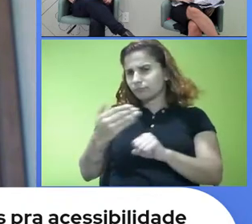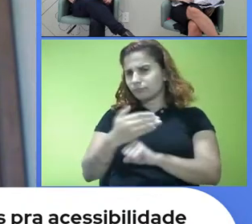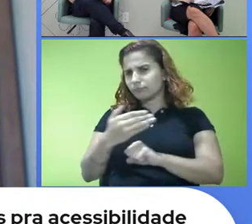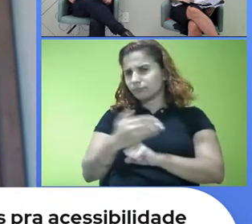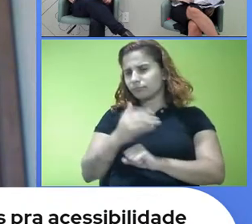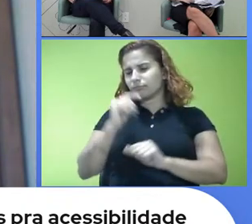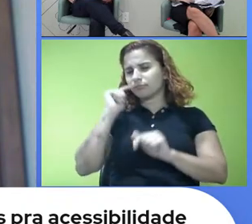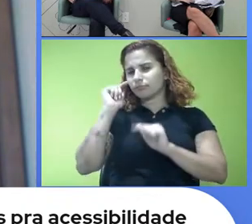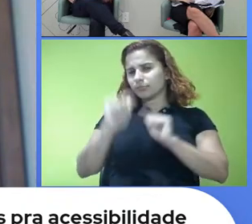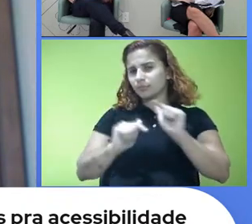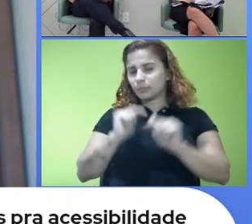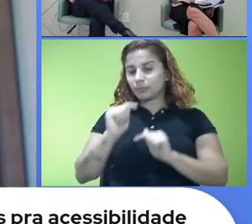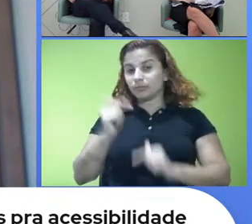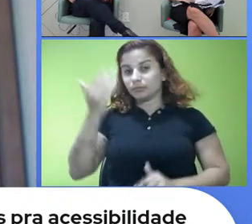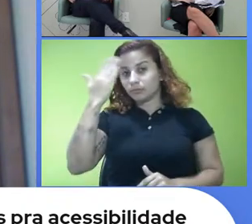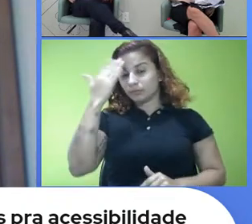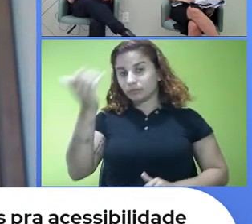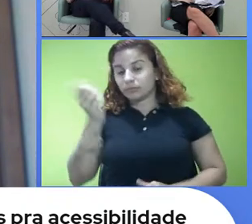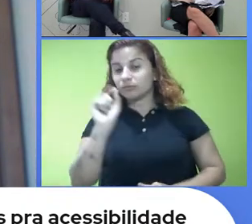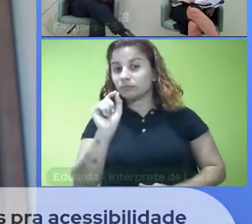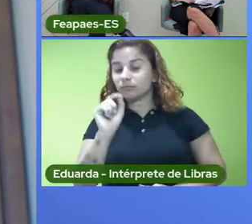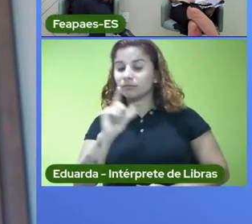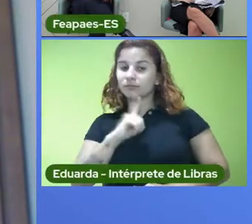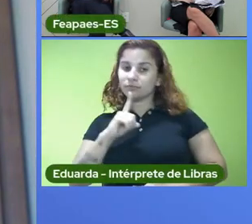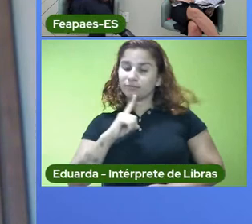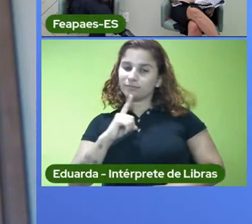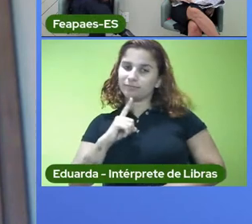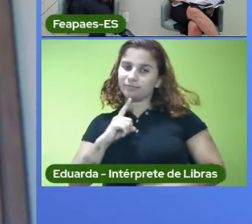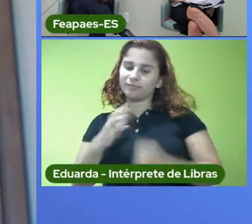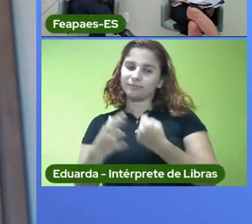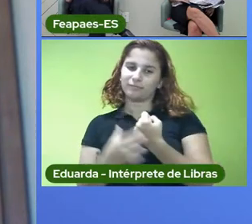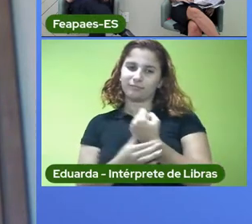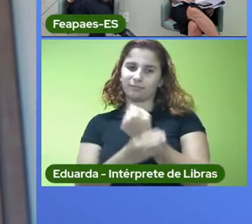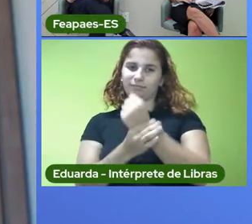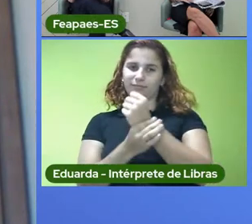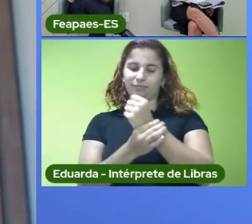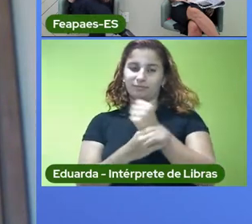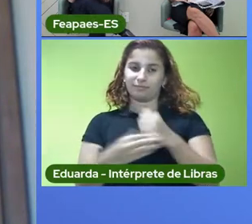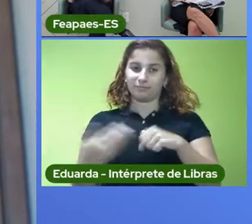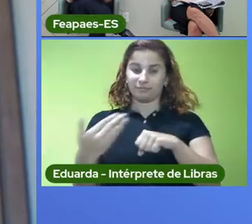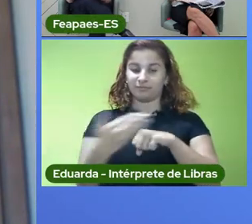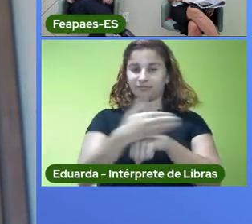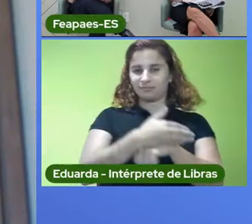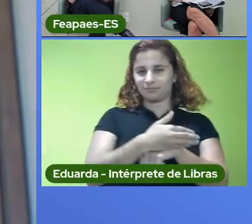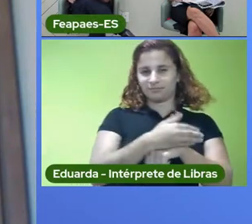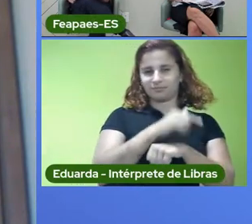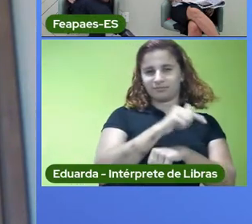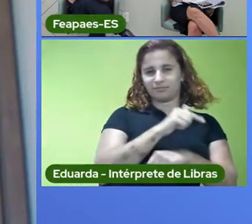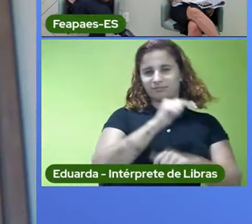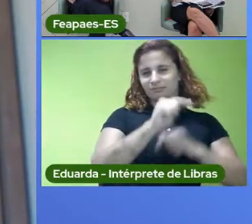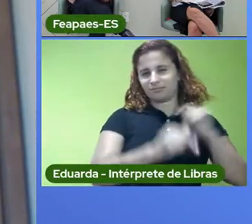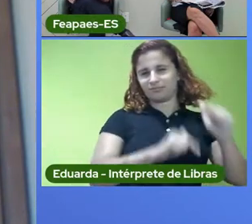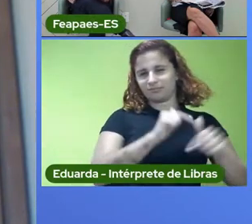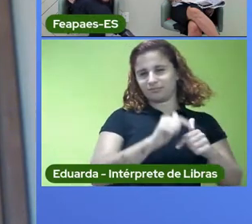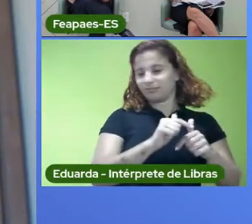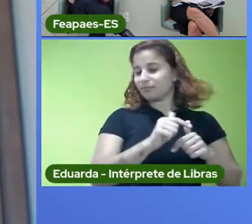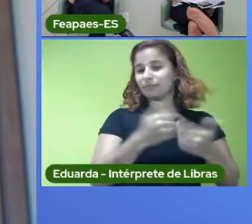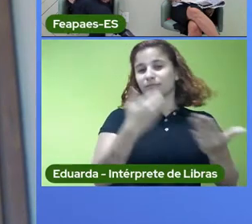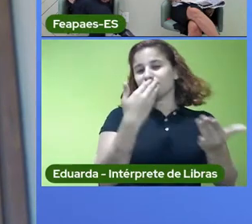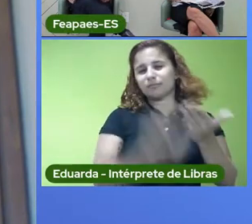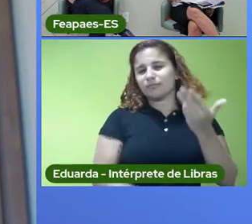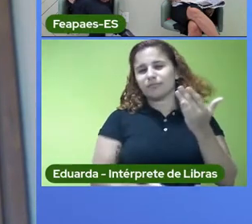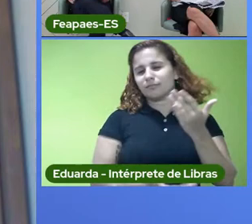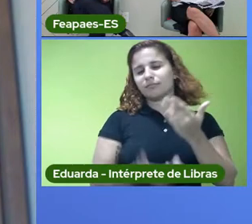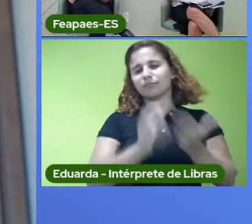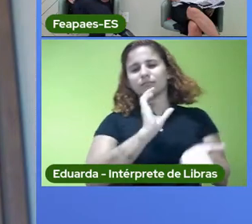vai ter agora essa salvaguarda. Indo para o mercado de trabalho, ele não vai perder a integralidade do seu benefício, né, como uma forma